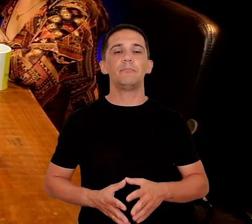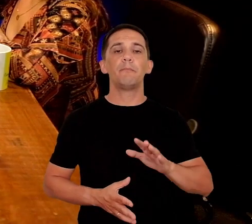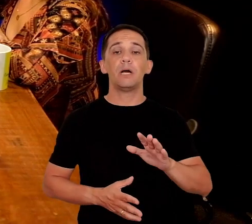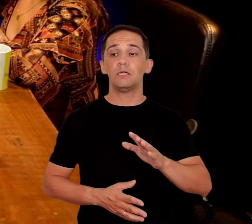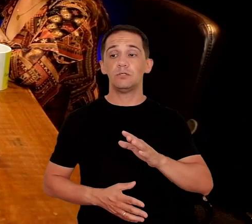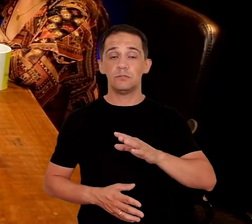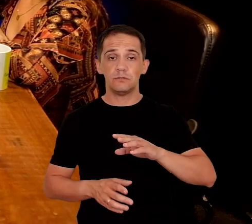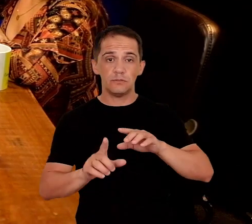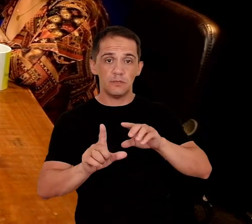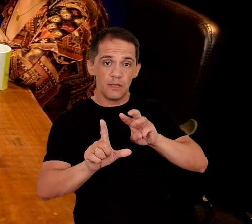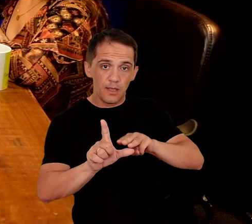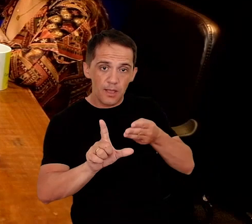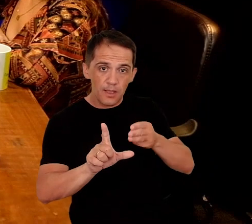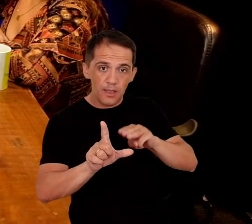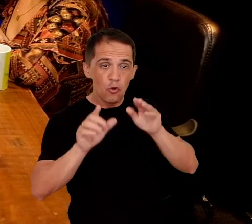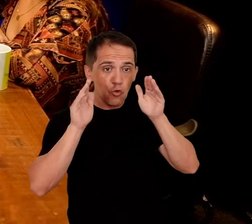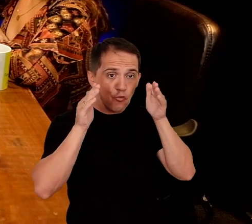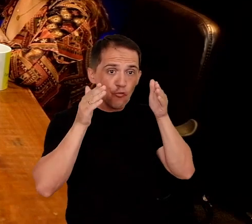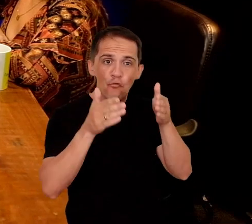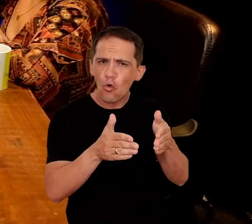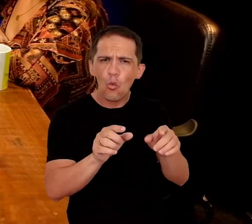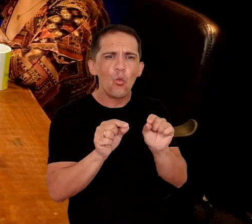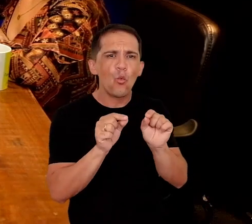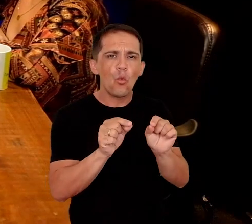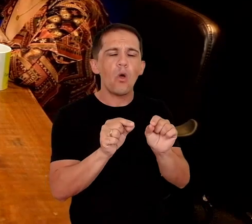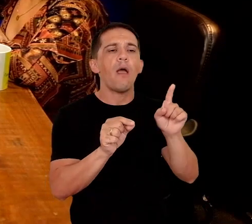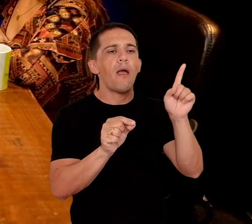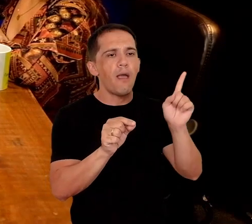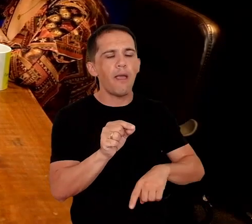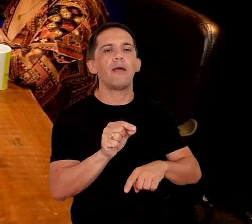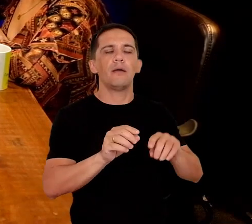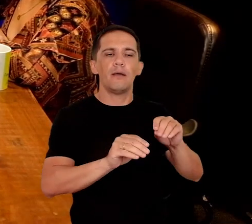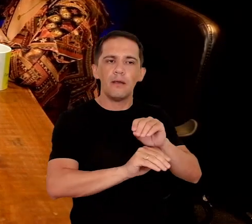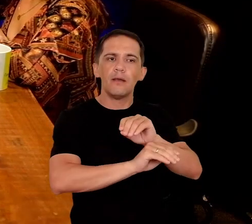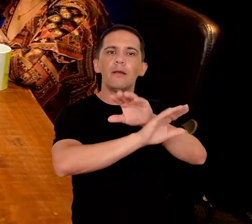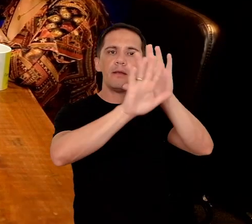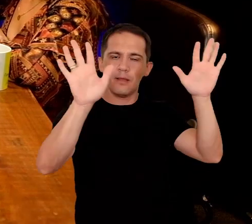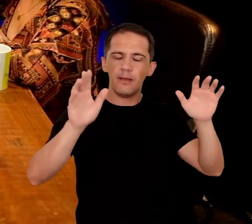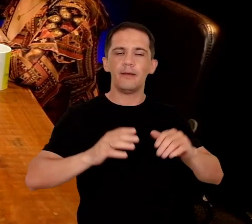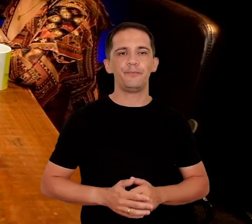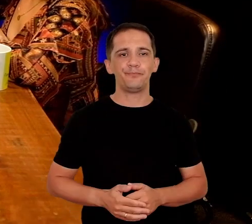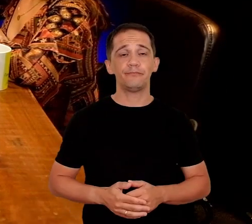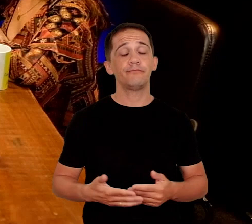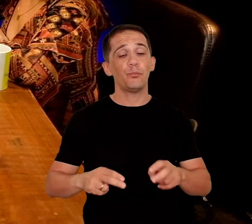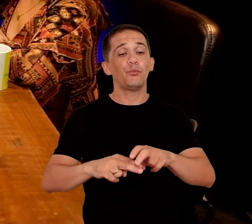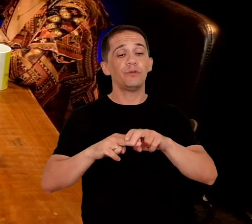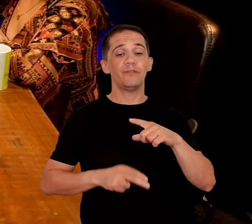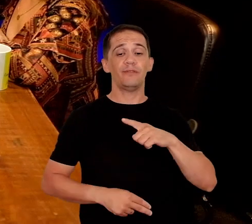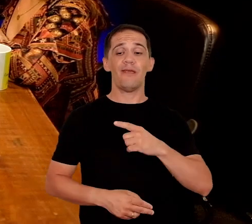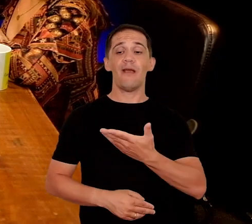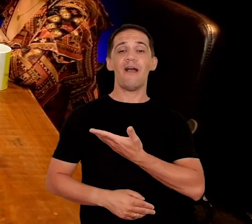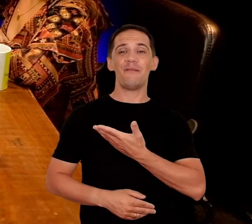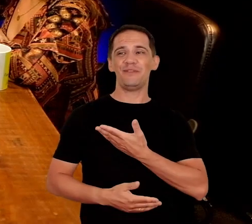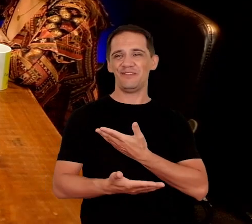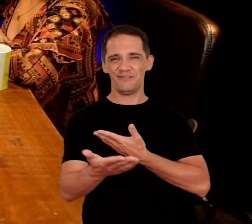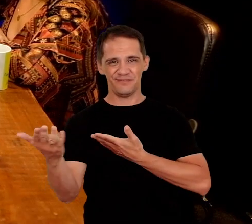gente trabalha em diversos contextos, assim. Não é fácil, né? Com certeza, né? E por isso que a gente tem esses